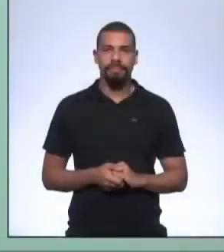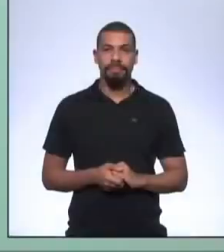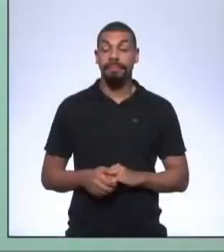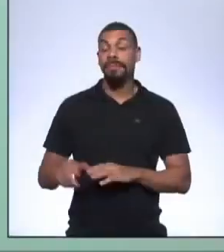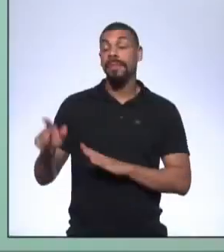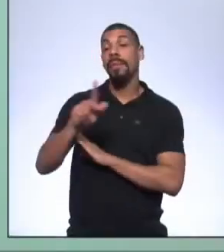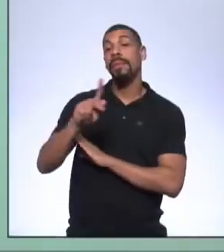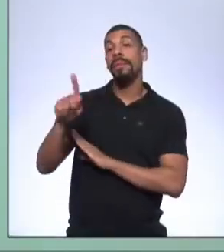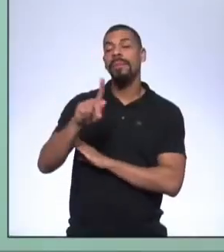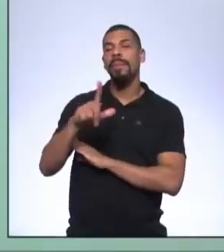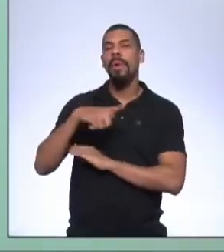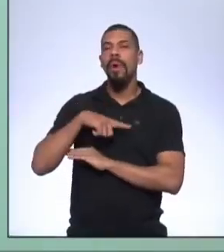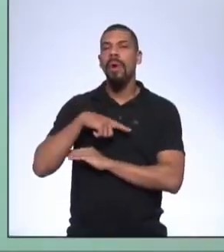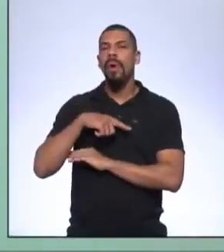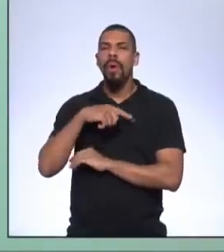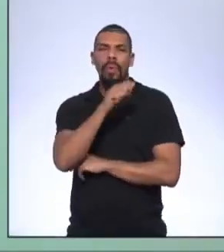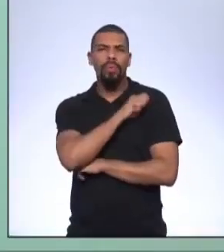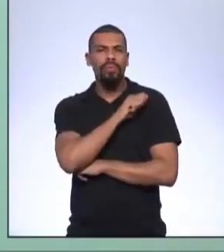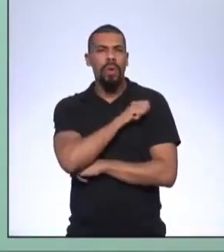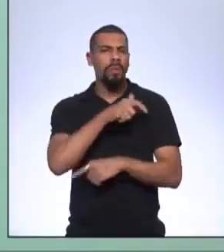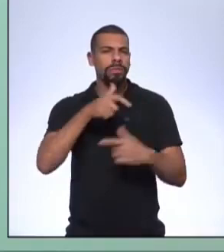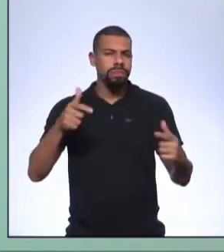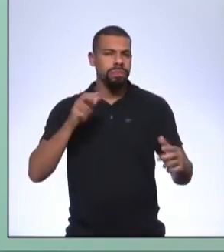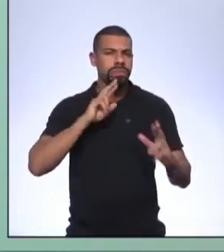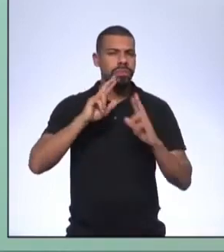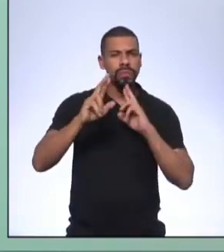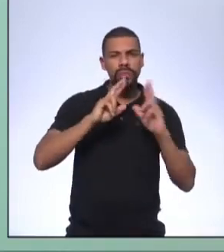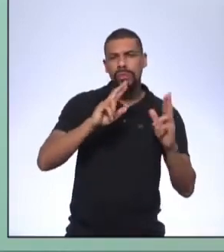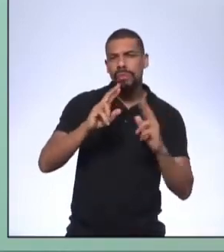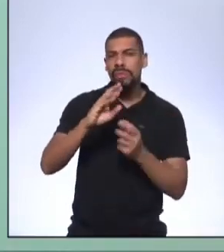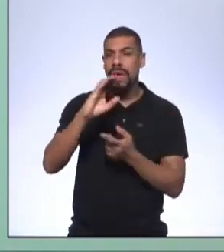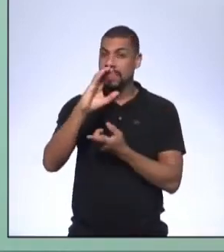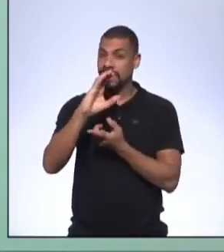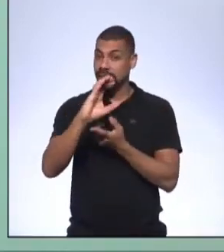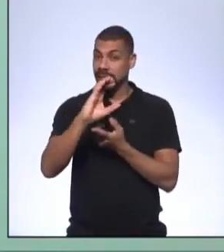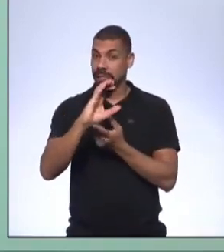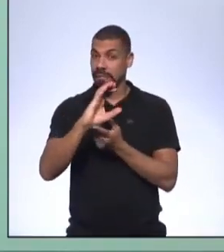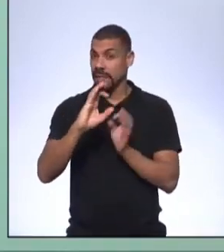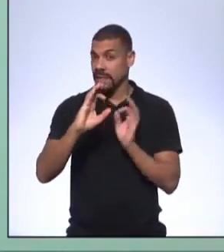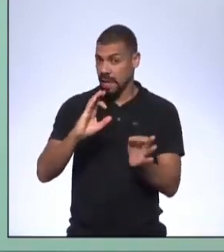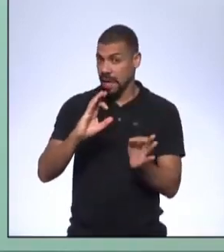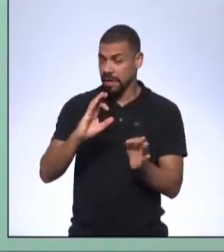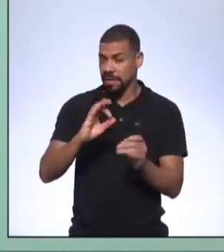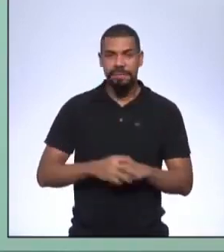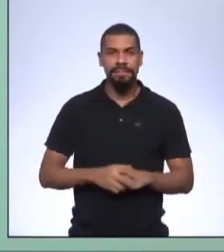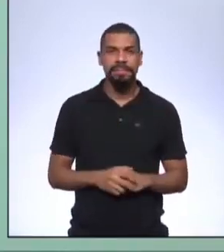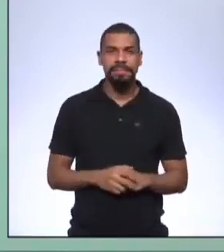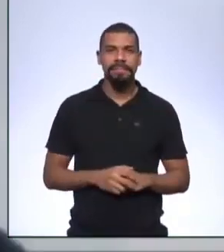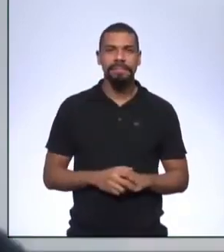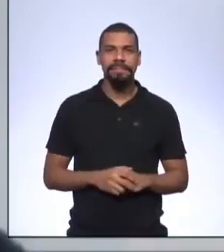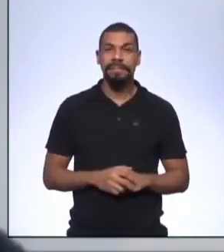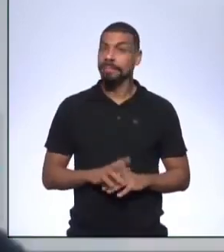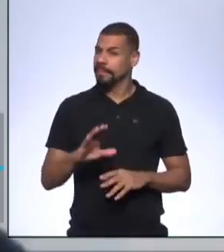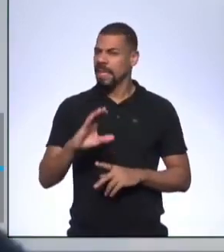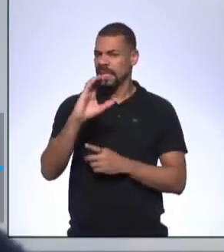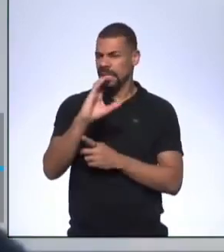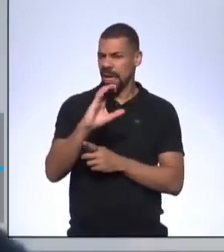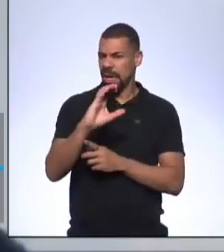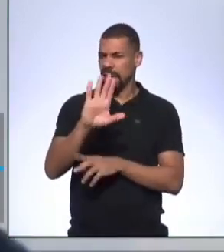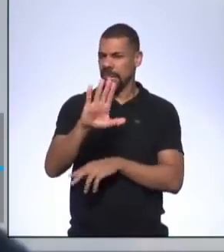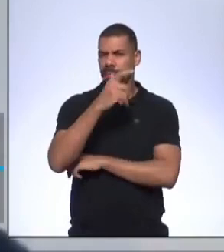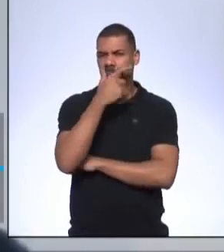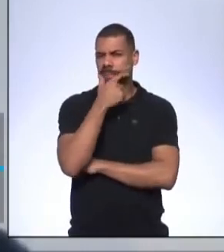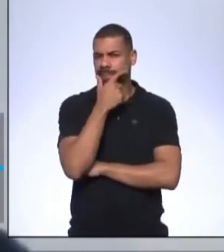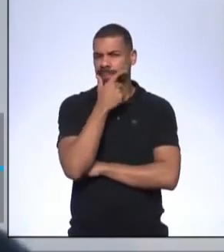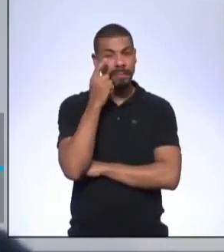Professora Luíse, a maioria dos alunos estão respondendo a alternativa C, está correto? Alternativa C,